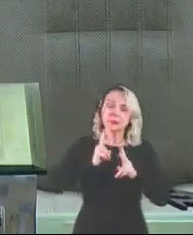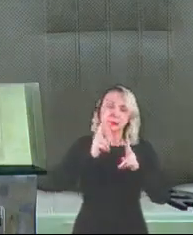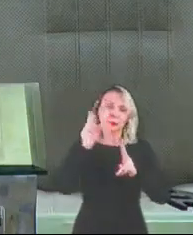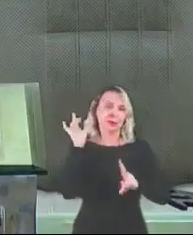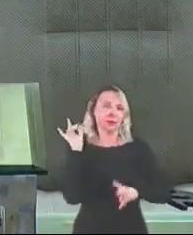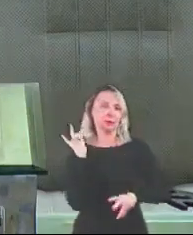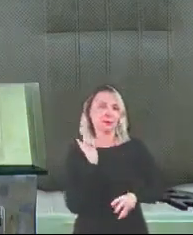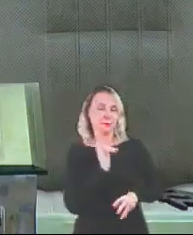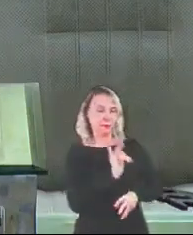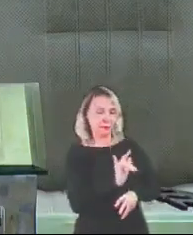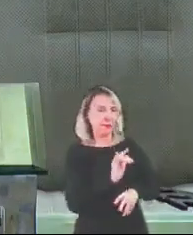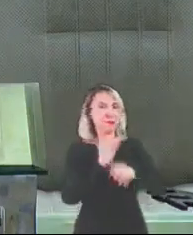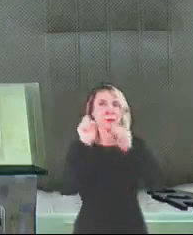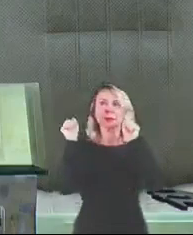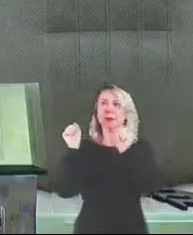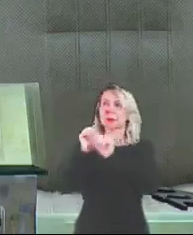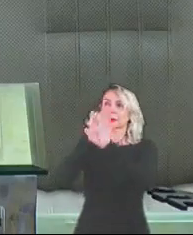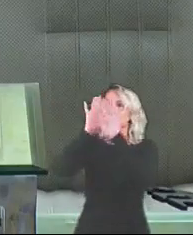glórias a Jesus.